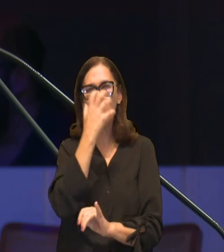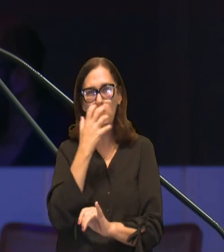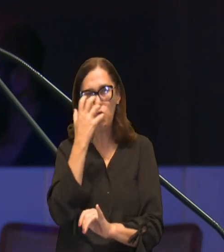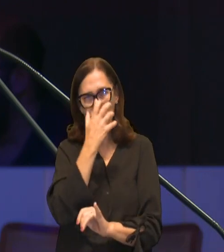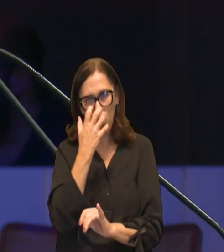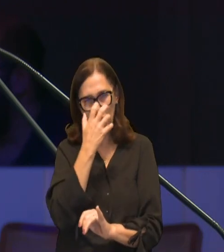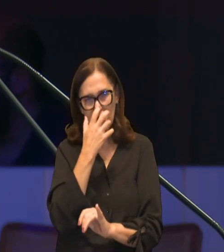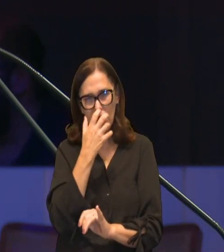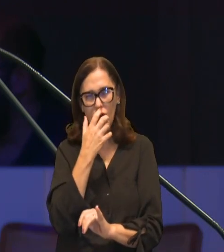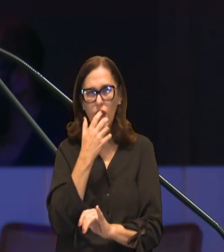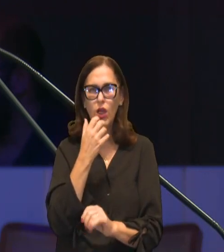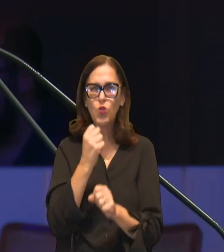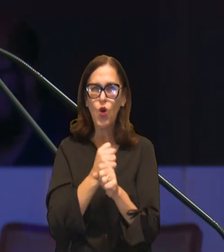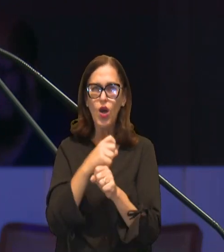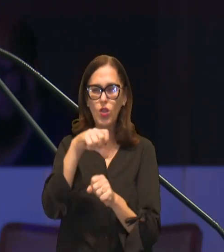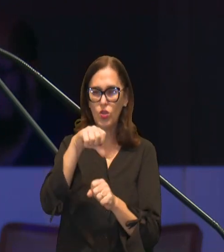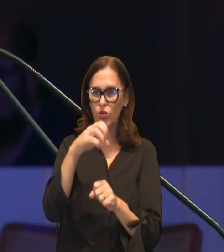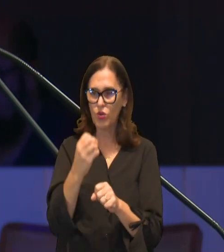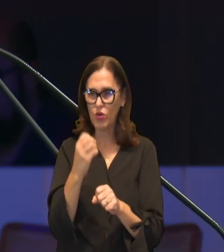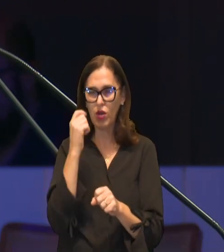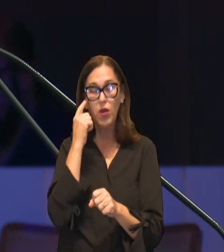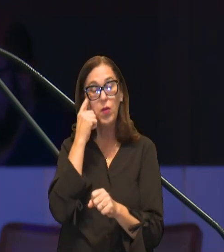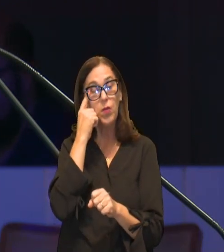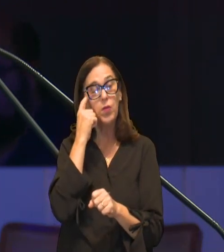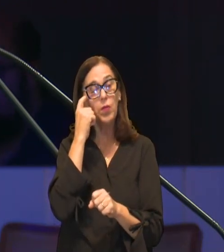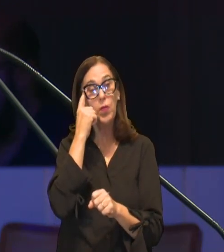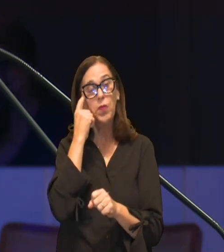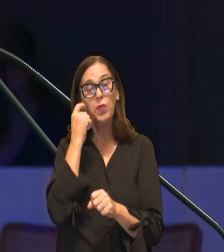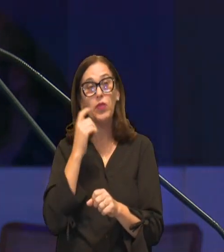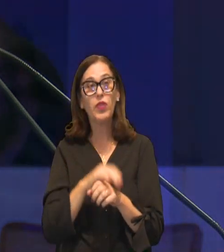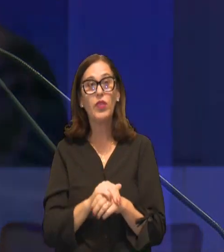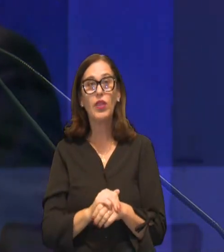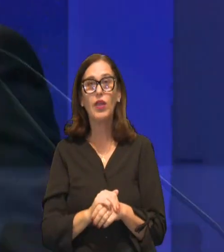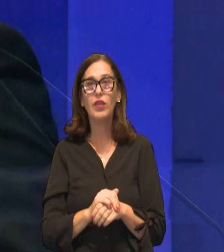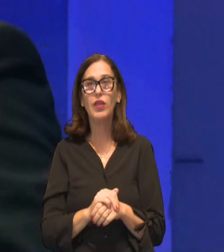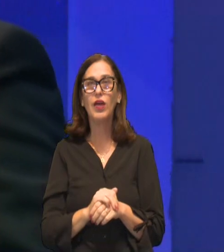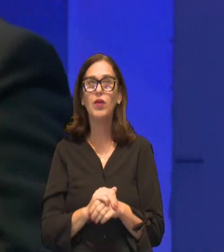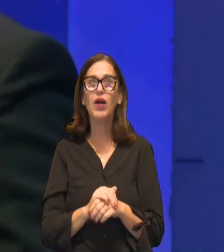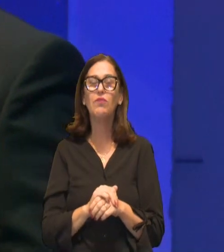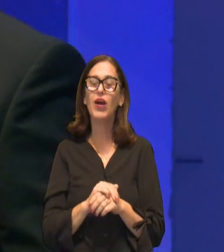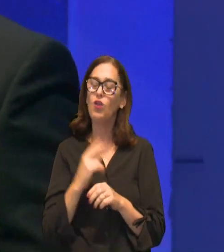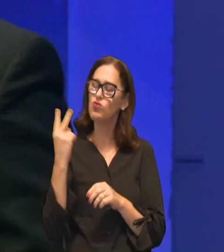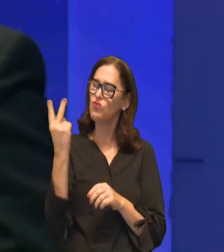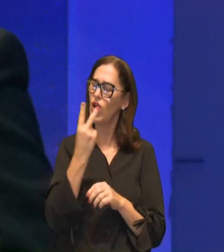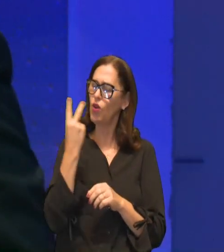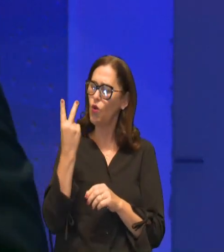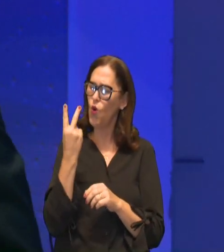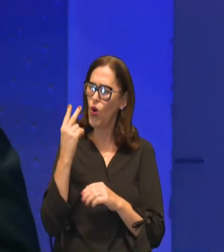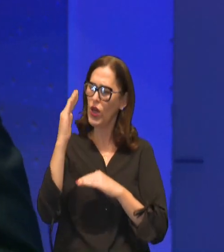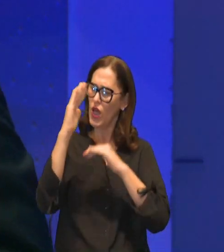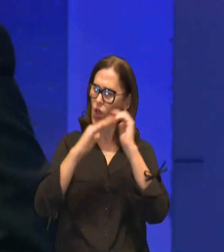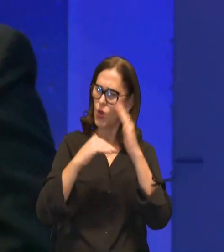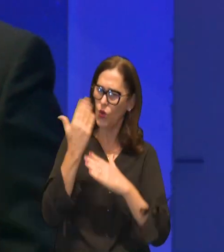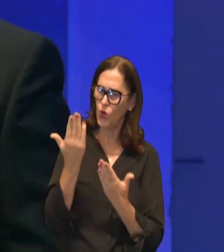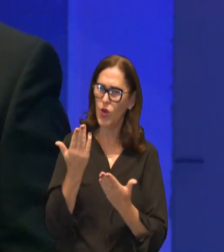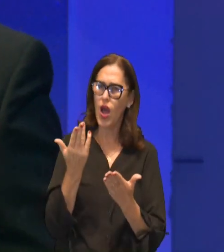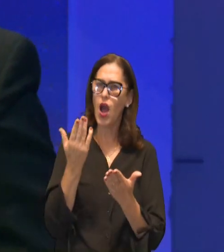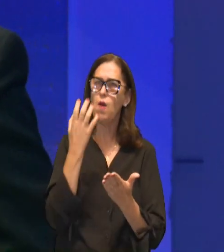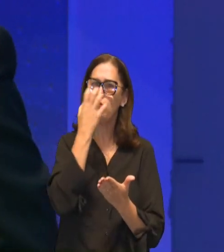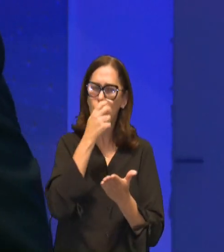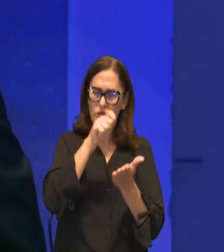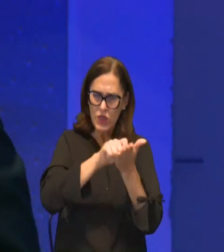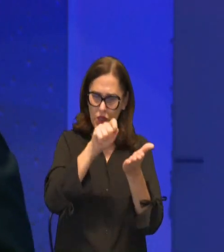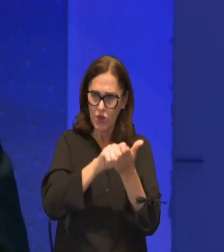de 90, Atilano Muradas, quando ele falando, se referindo a essa escala de valores, ele disse o seguinte numa de suas